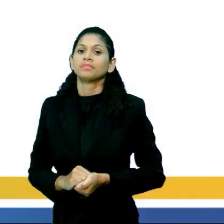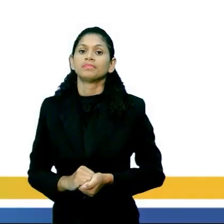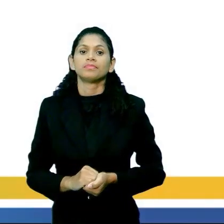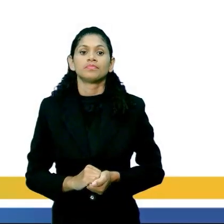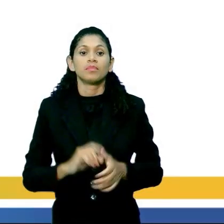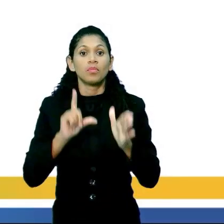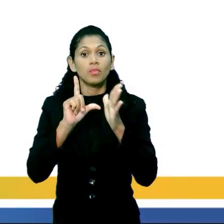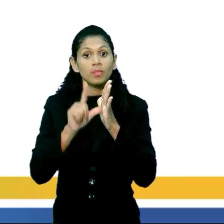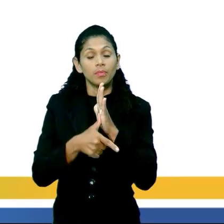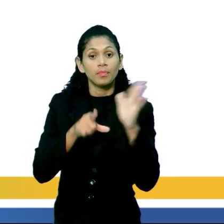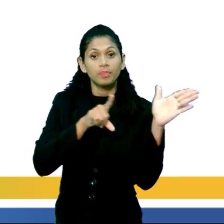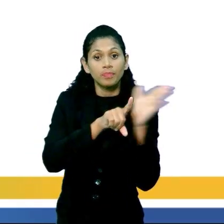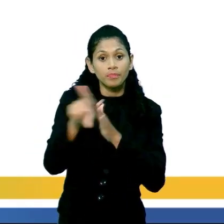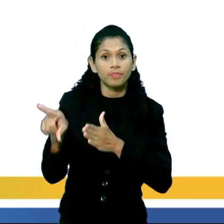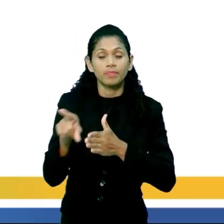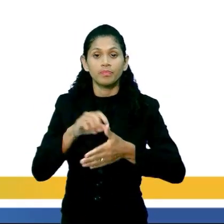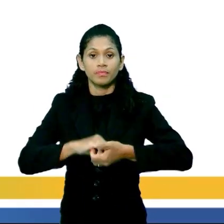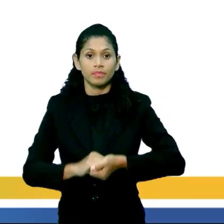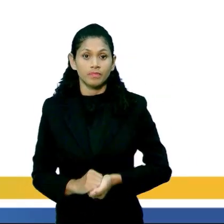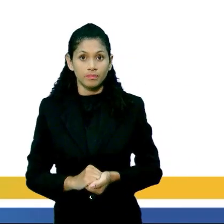lá. Próxima questão.